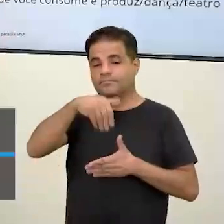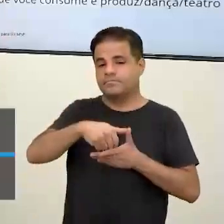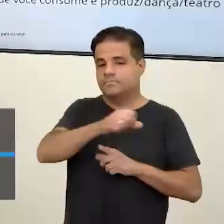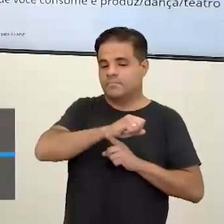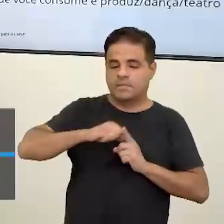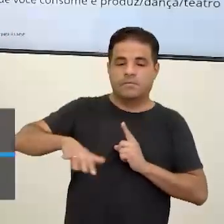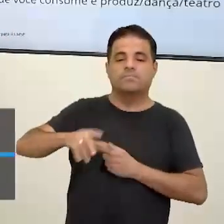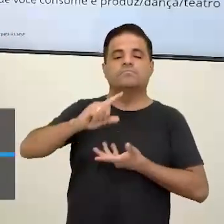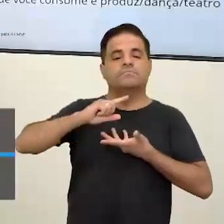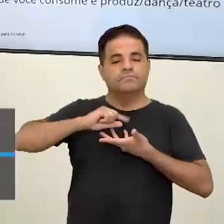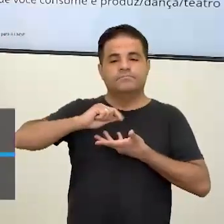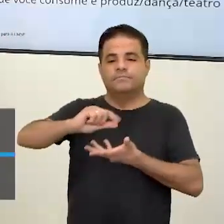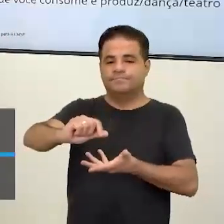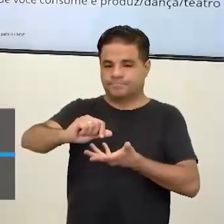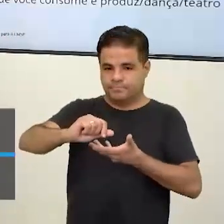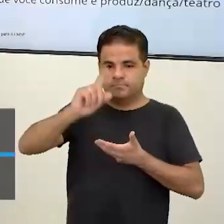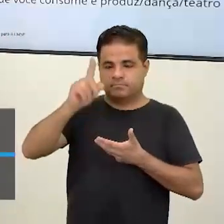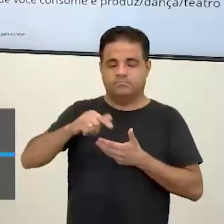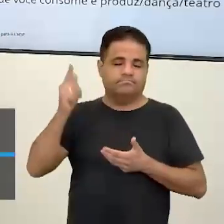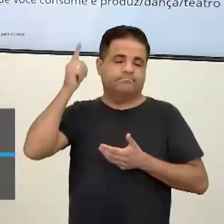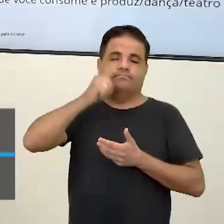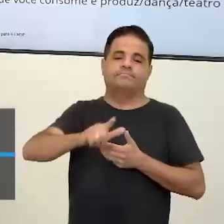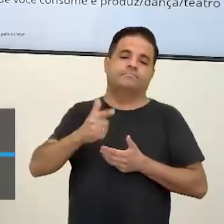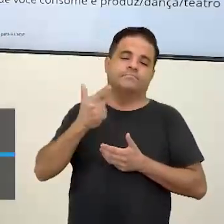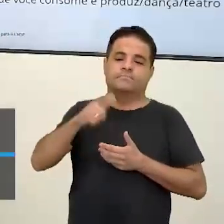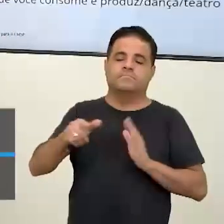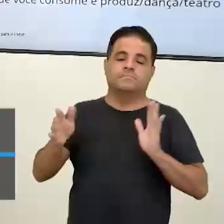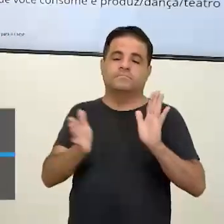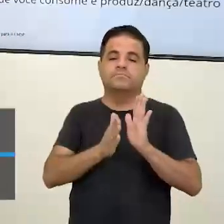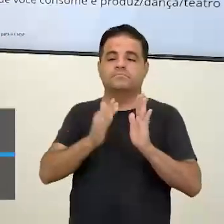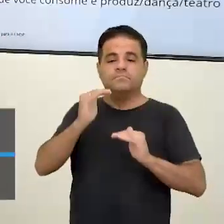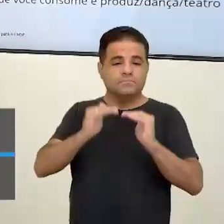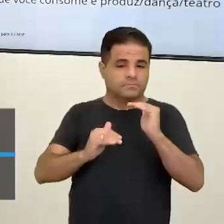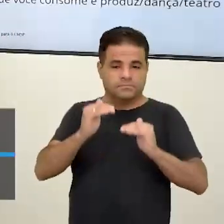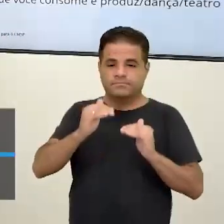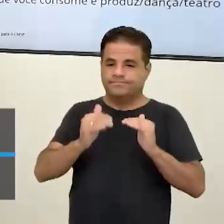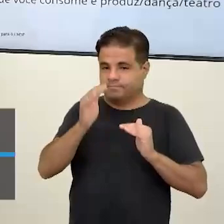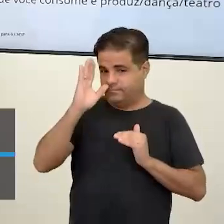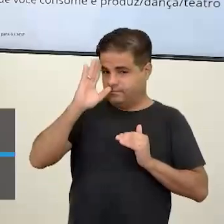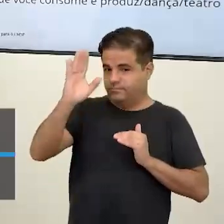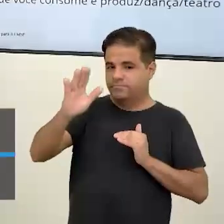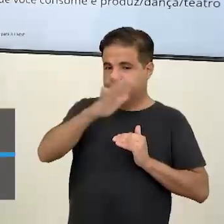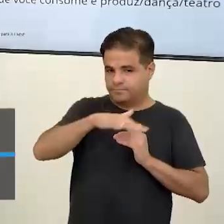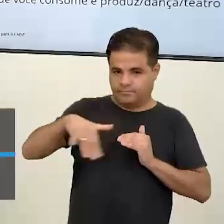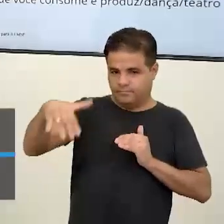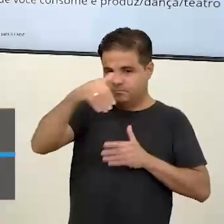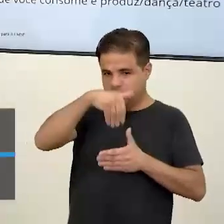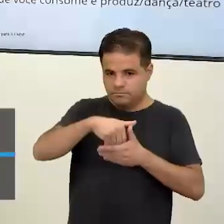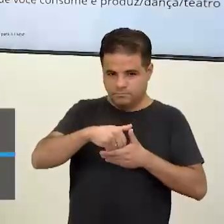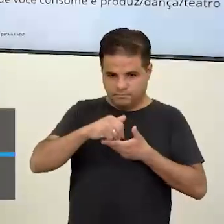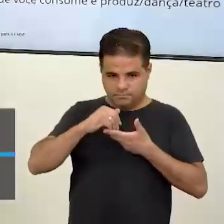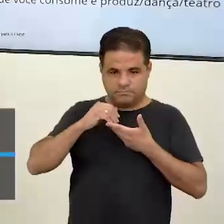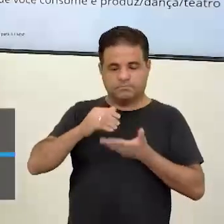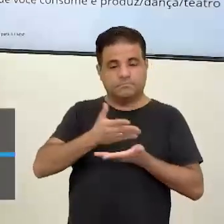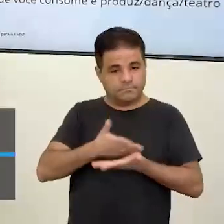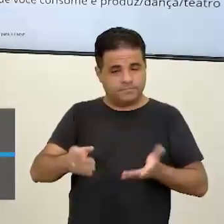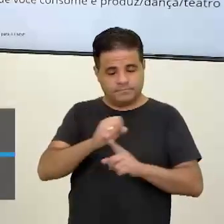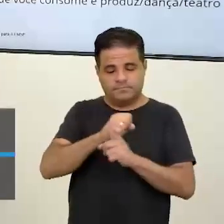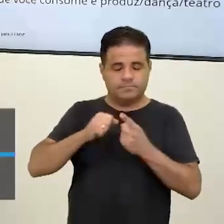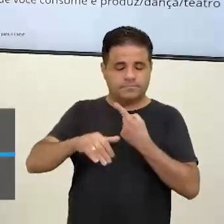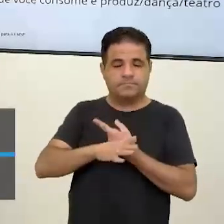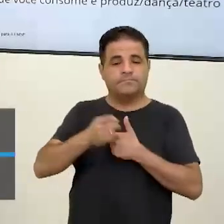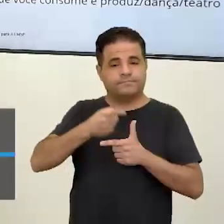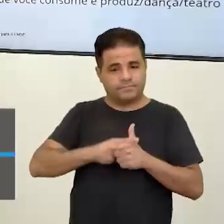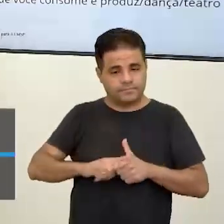sociedade capitalista, né, ele ganha uma outra proporção. Né? Principalmente porque dentro do capitalismo a sociedade